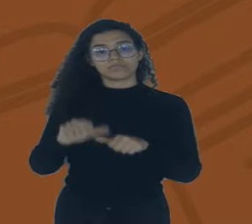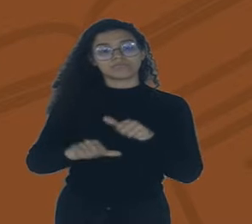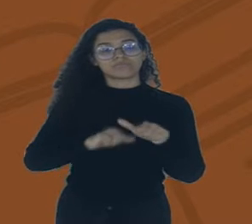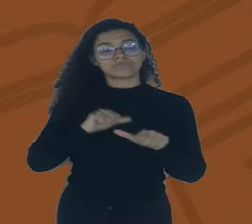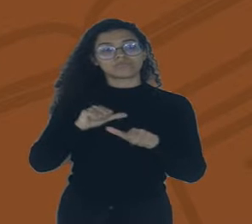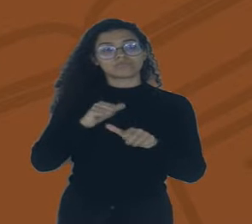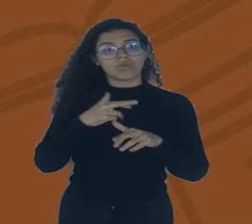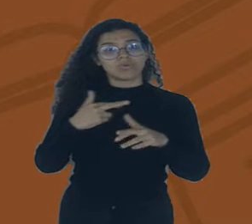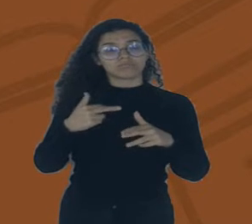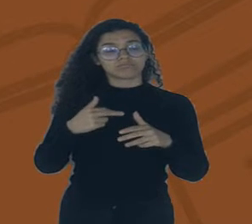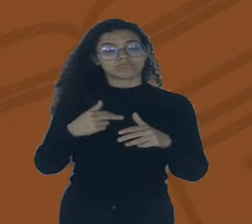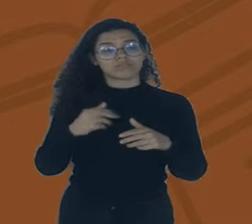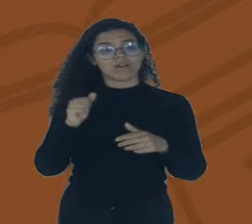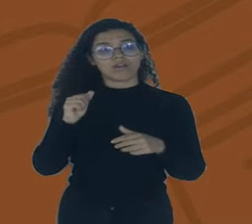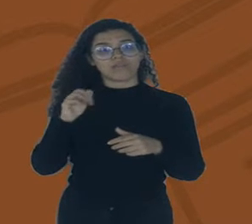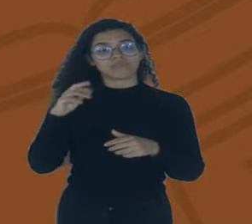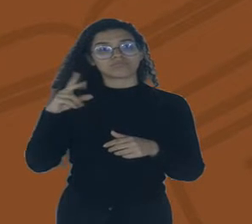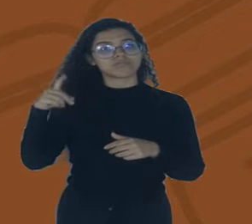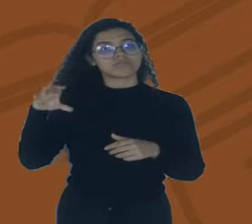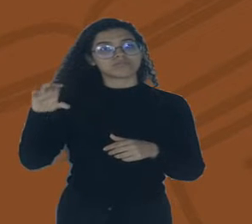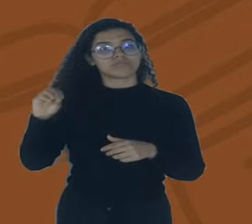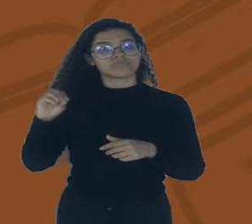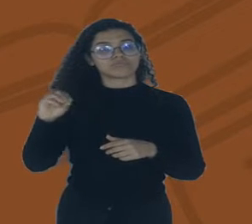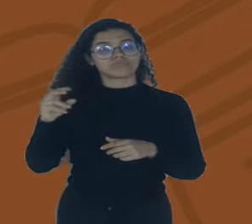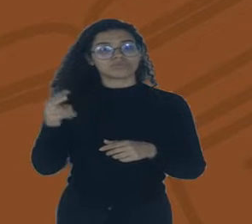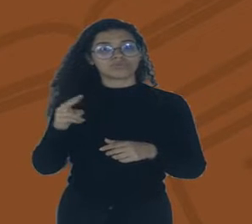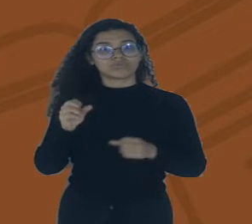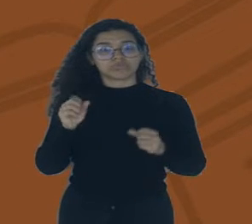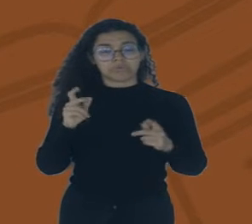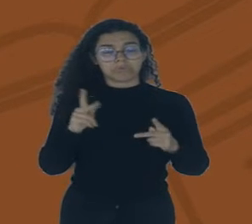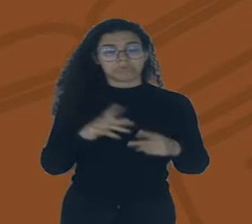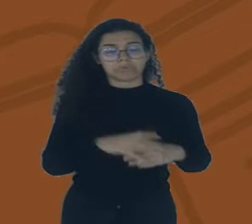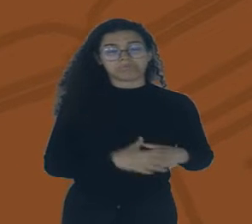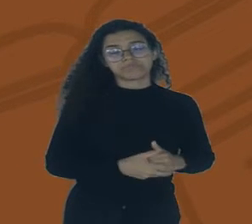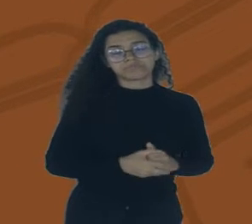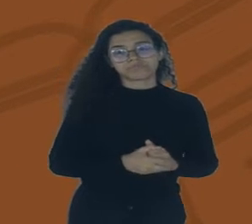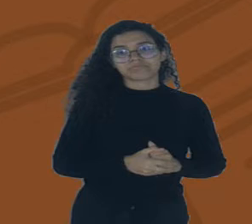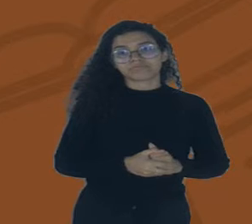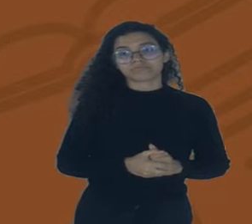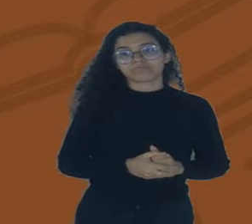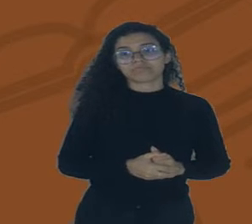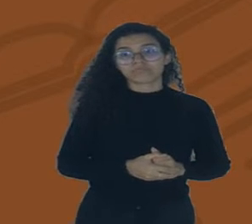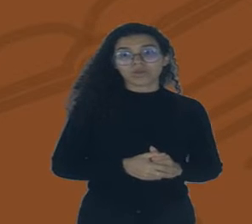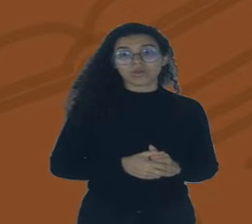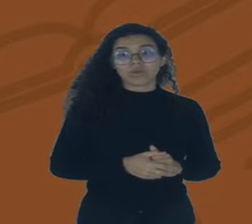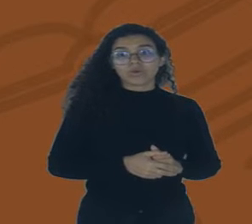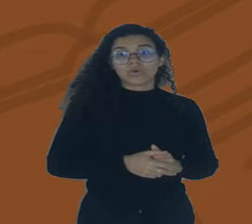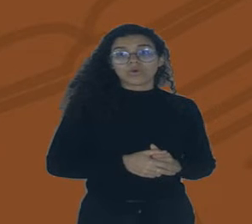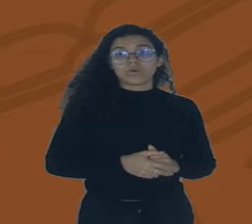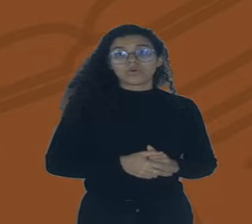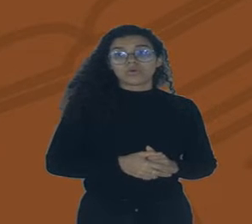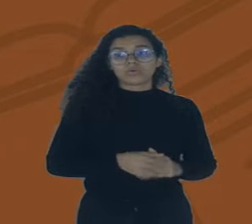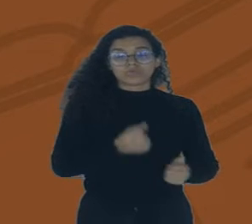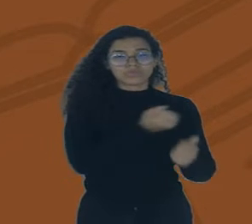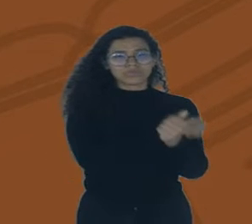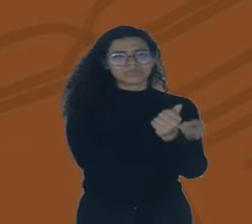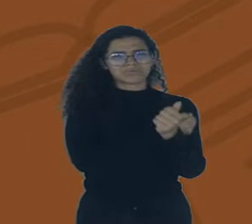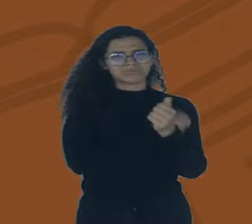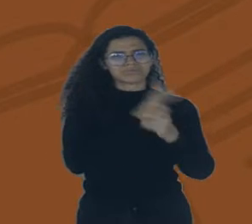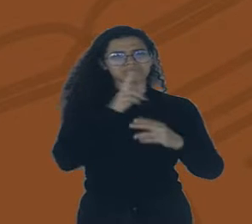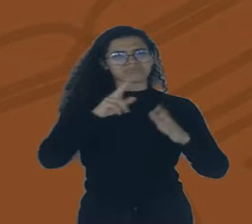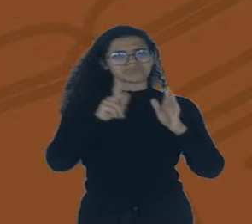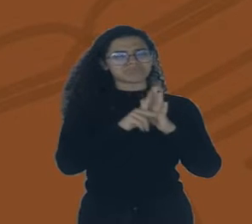funções fisiológicas e psicobiológicas. Ok. As drogas são utilizadas desde a antiguidade, né? Desde os